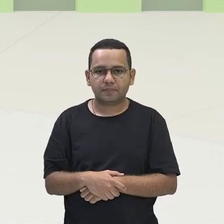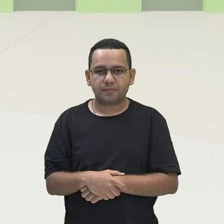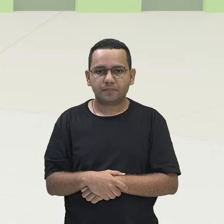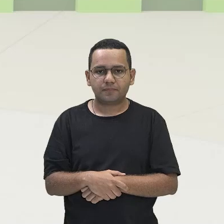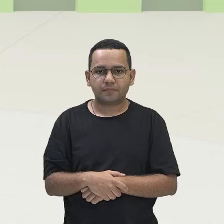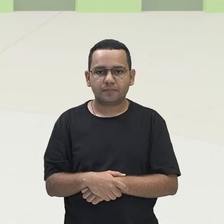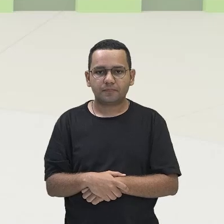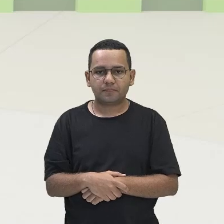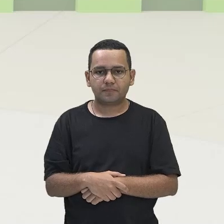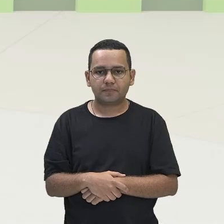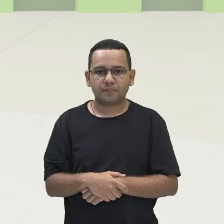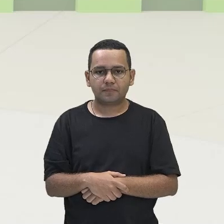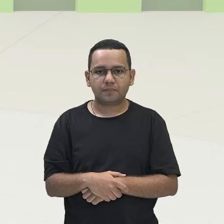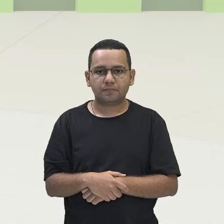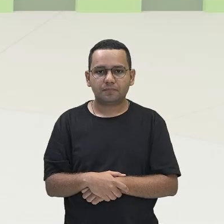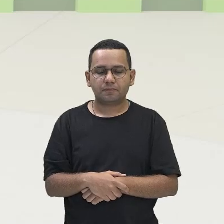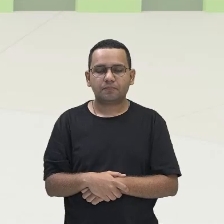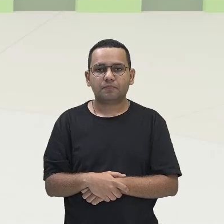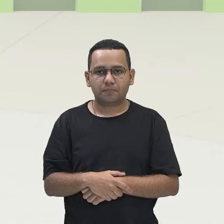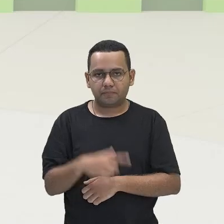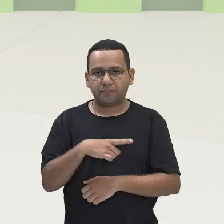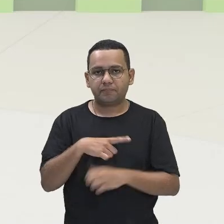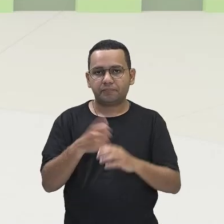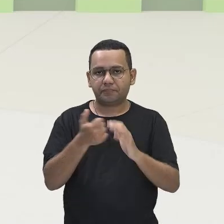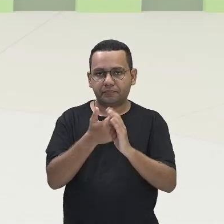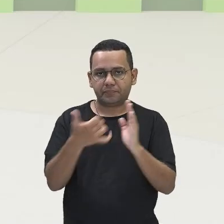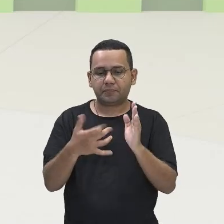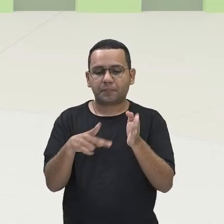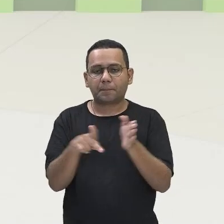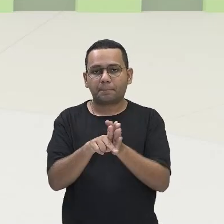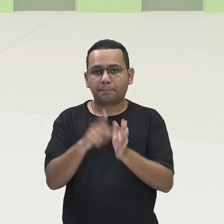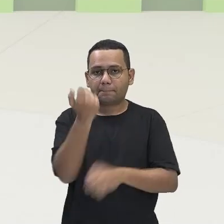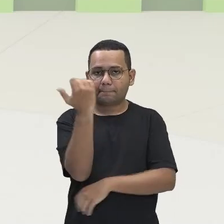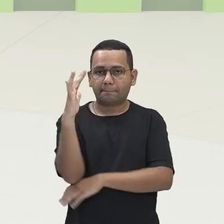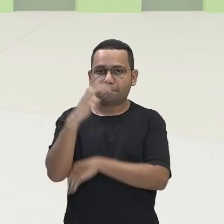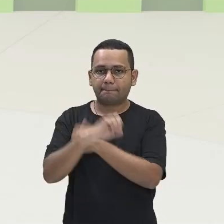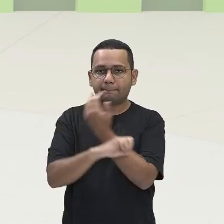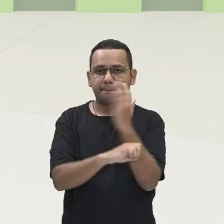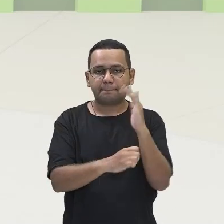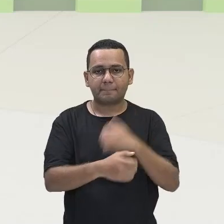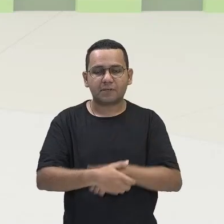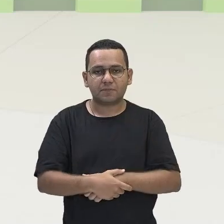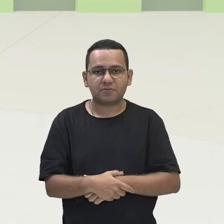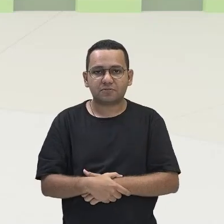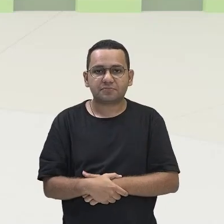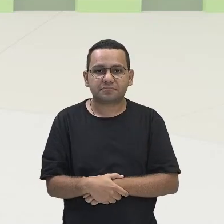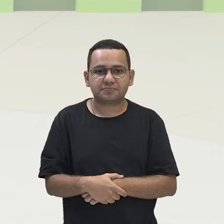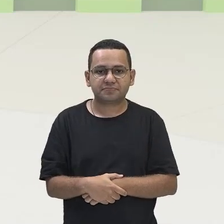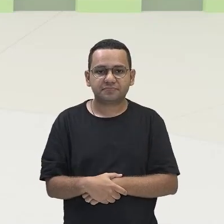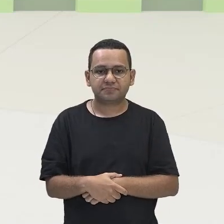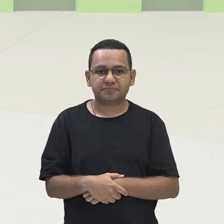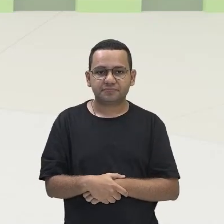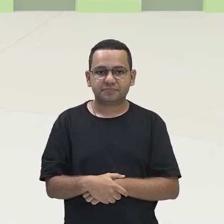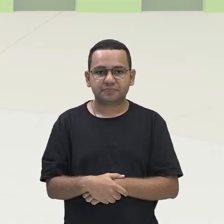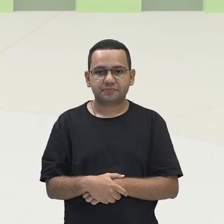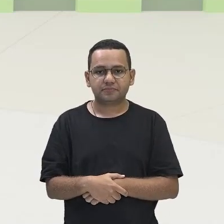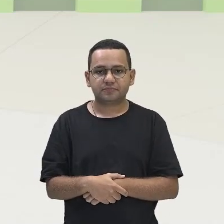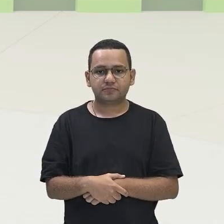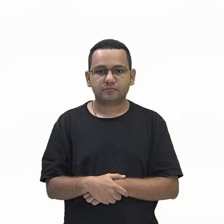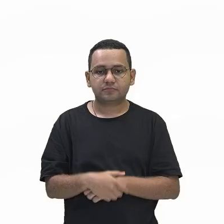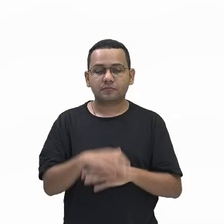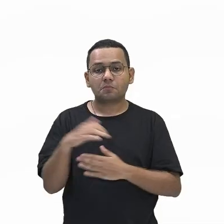entre todos esses elementos que fazem parte da natureza. Então, vejam aí que o meio